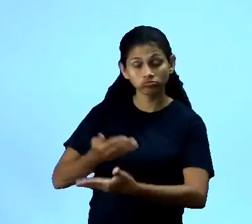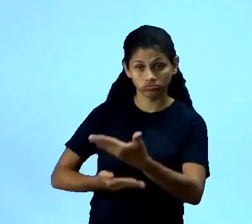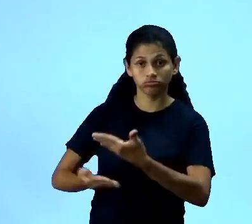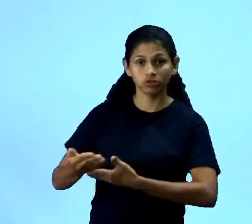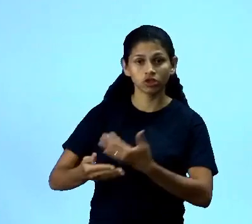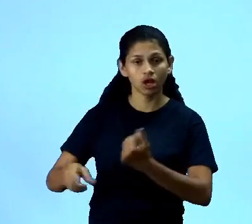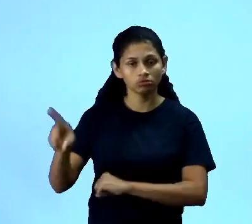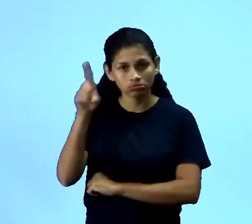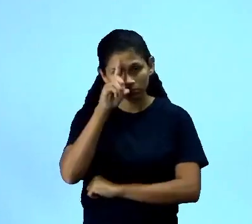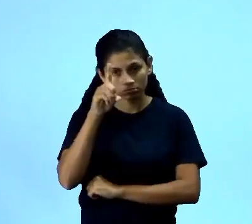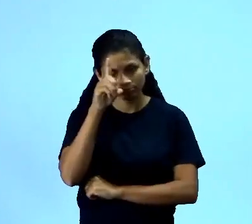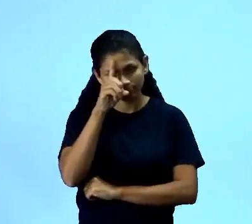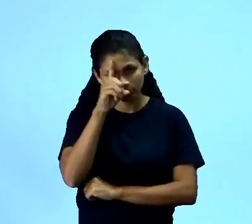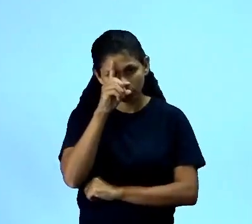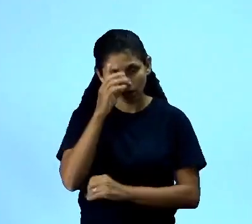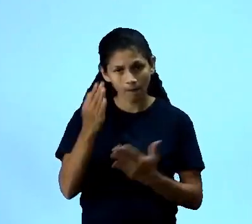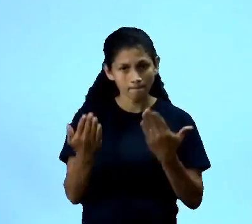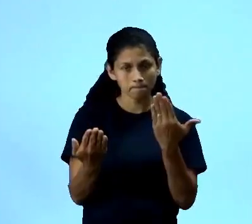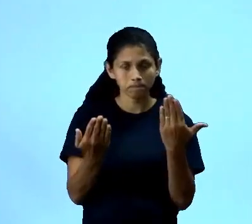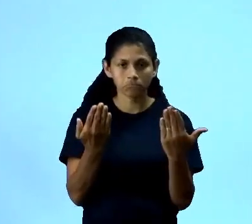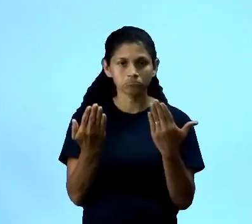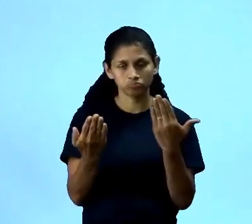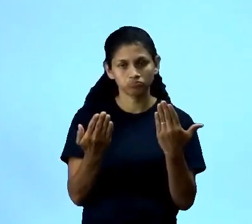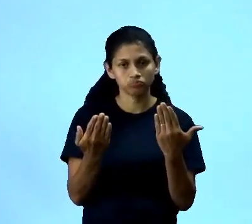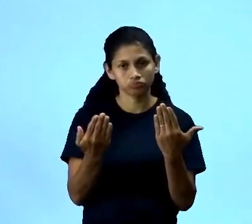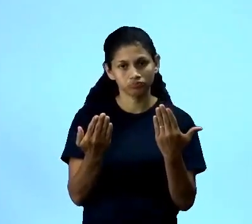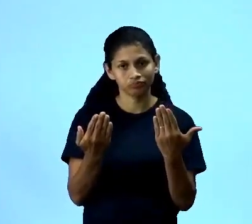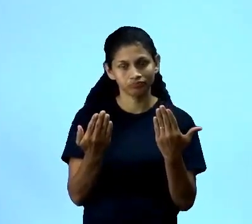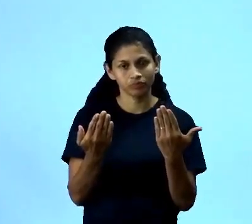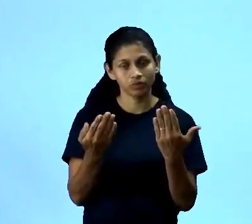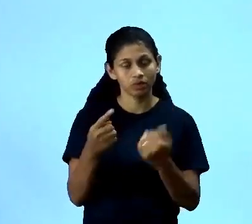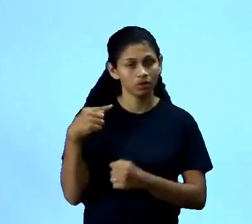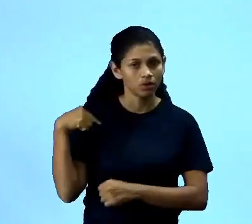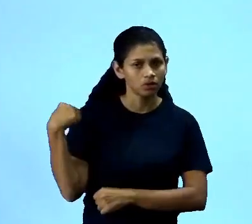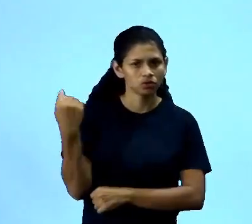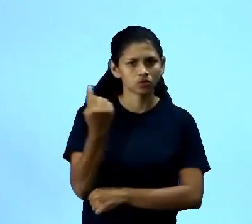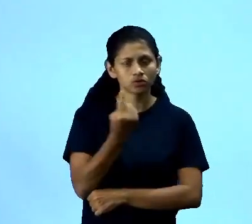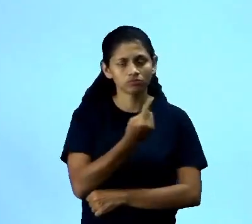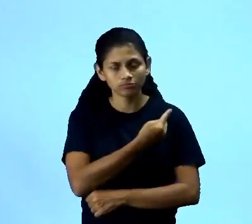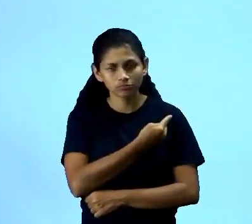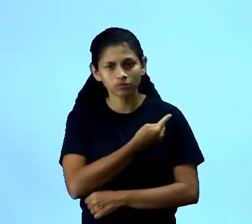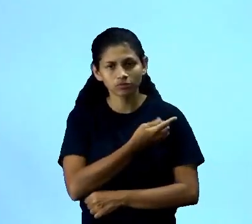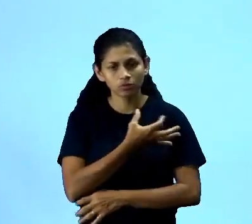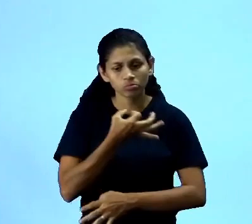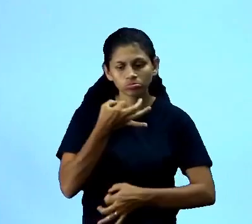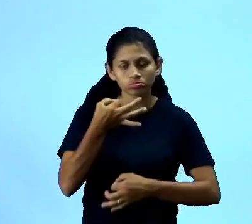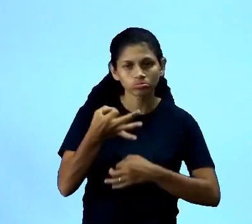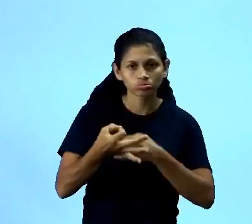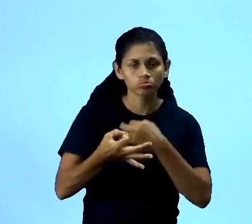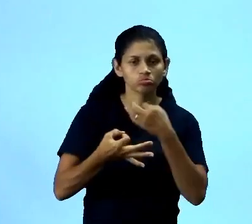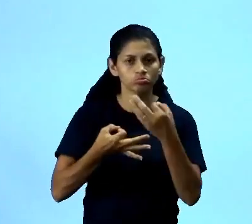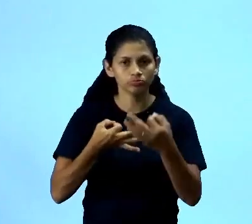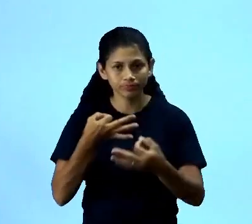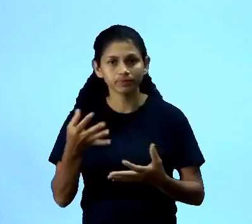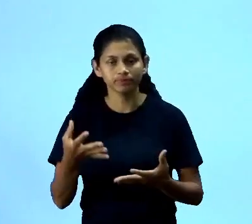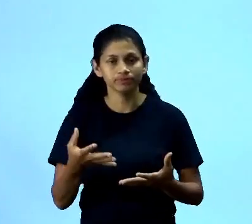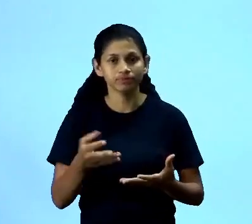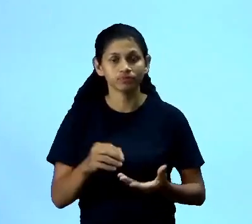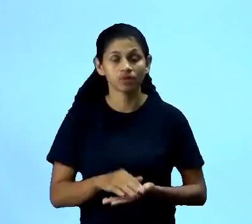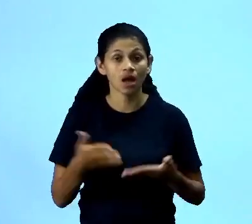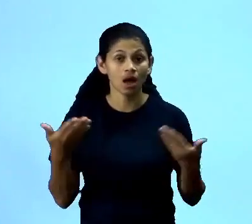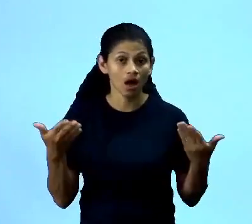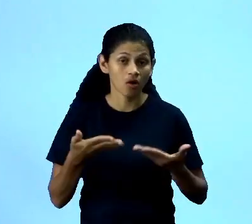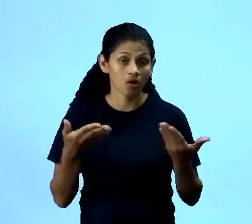Paralelamente aos outros que estão lendo, nós vamos tecendo comentários a respeito da obra. Agora vamos falar